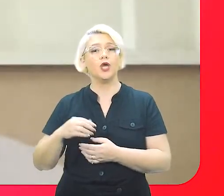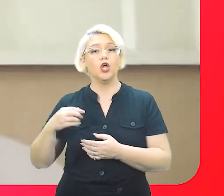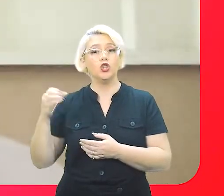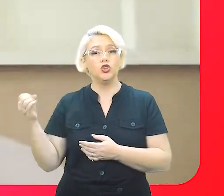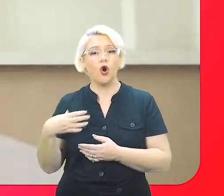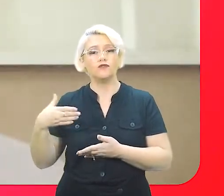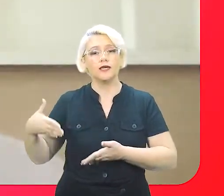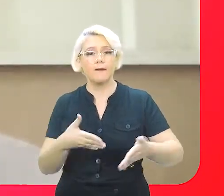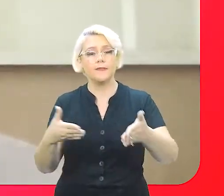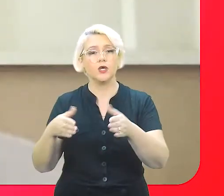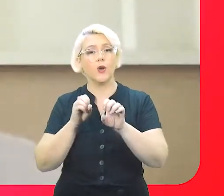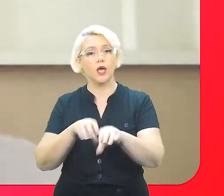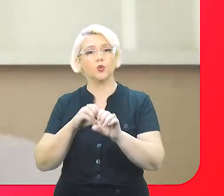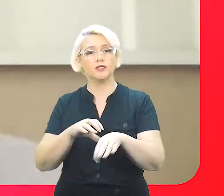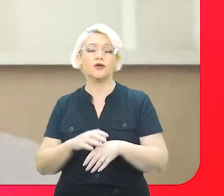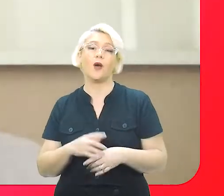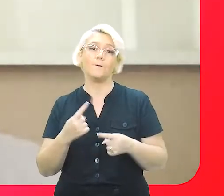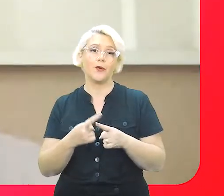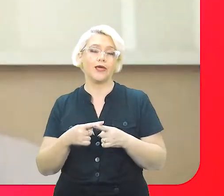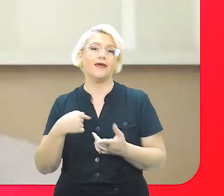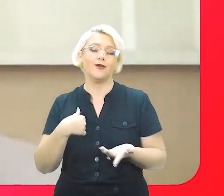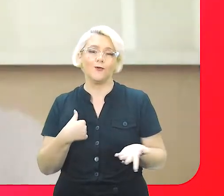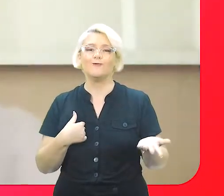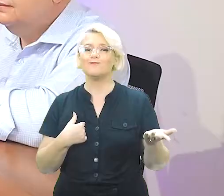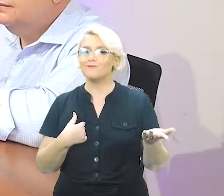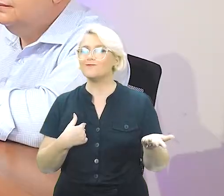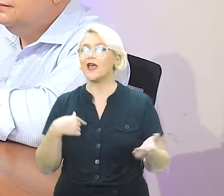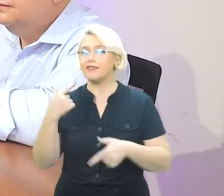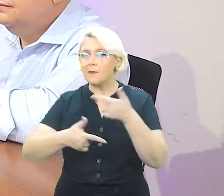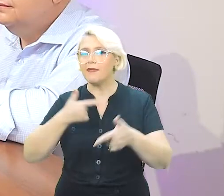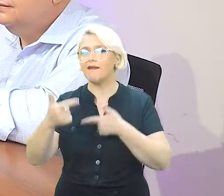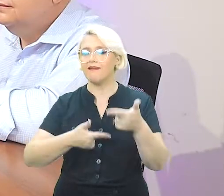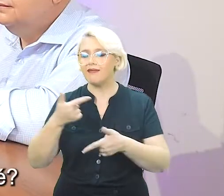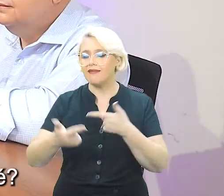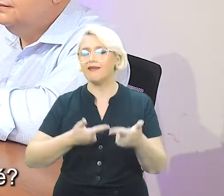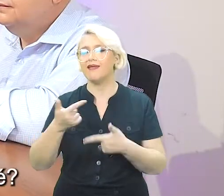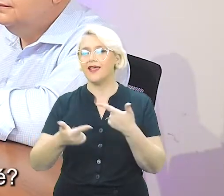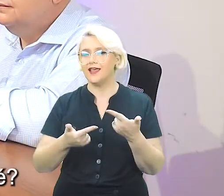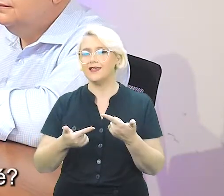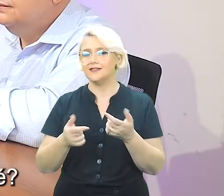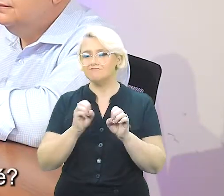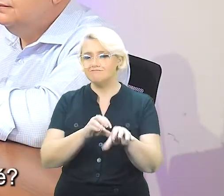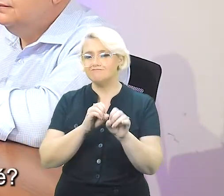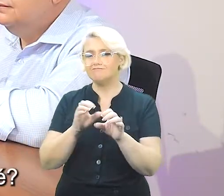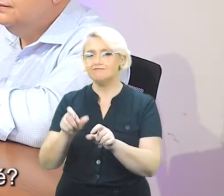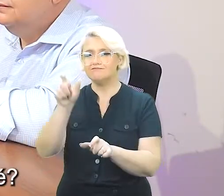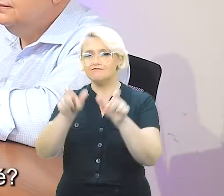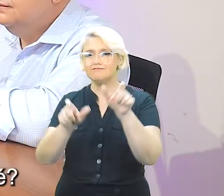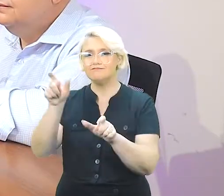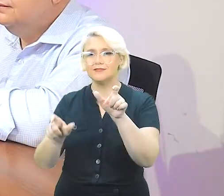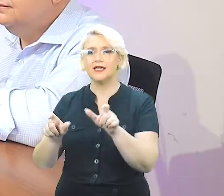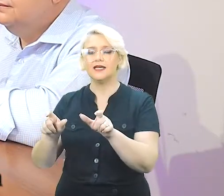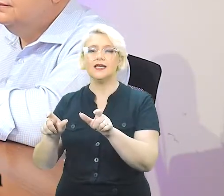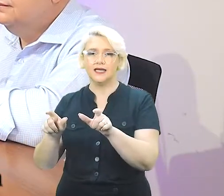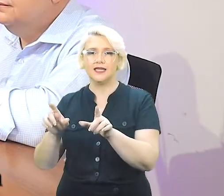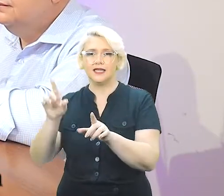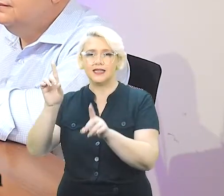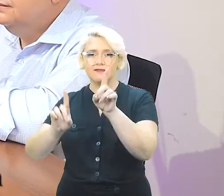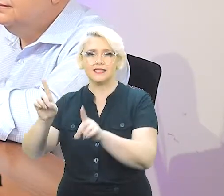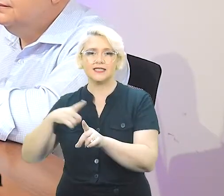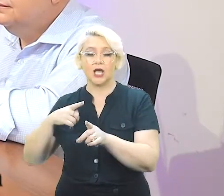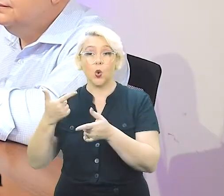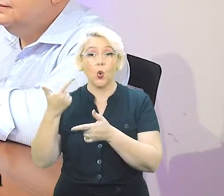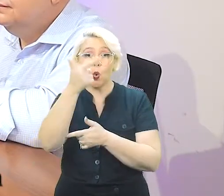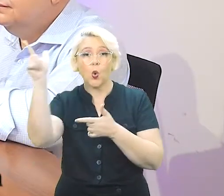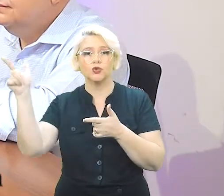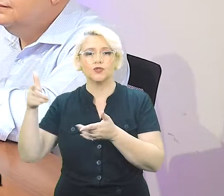Caminhos Educacionais, porque eu trabalhei com esses meninos por outros caminhos, né?